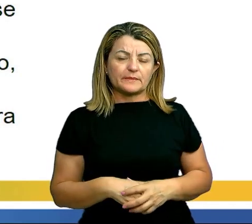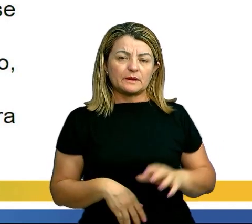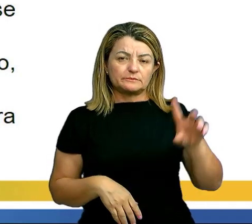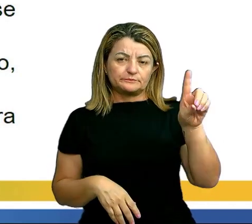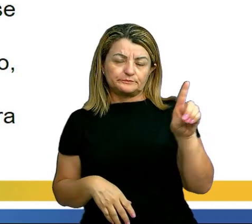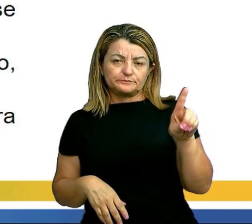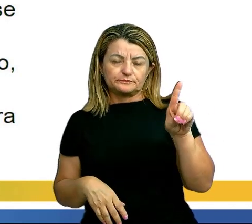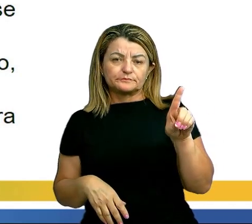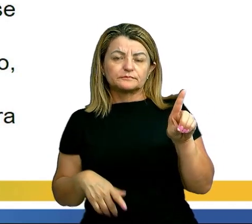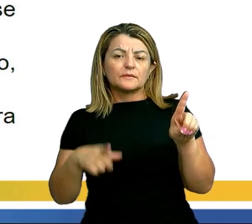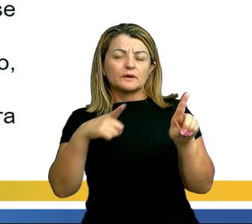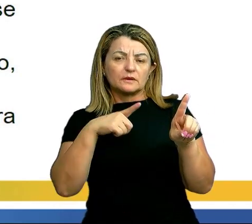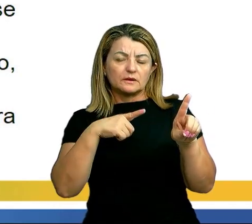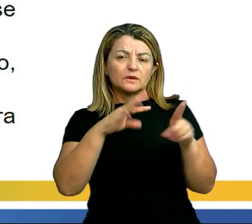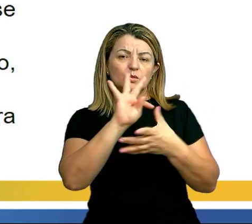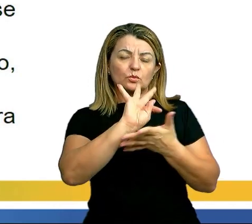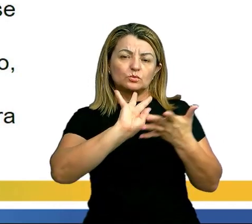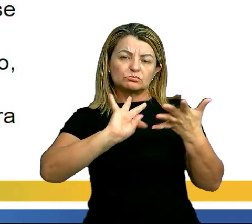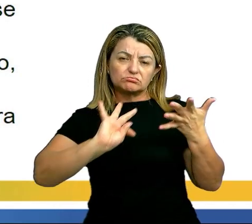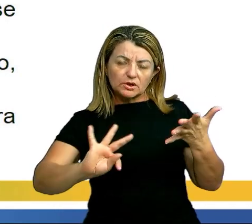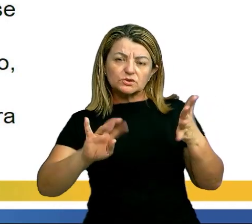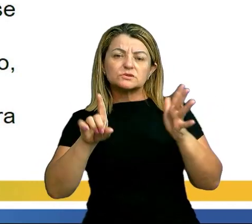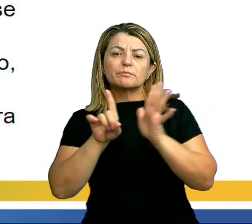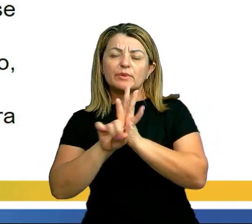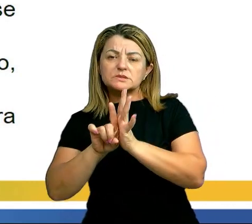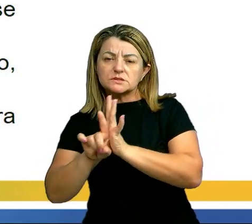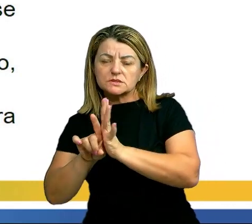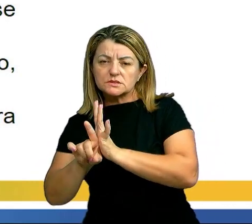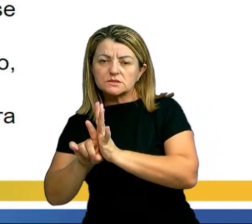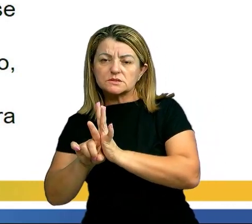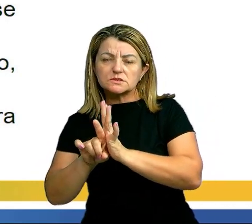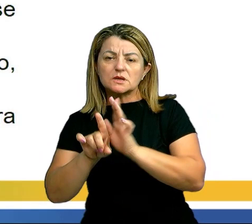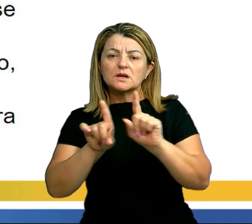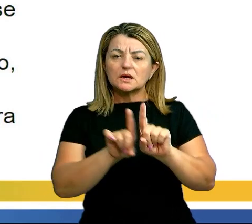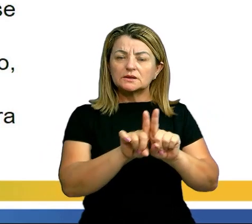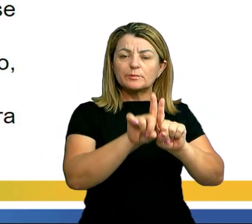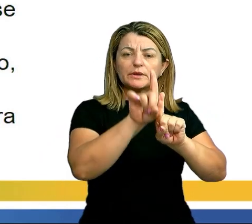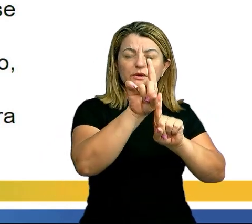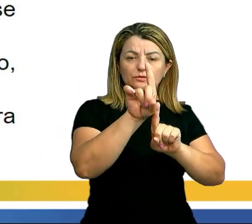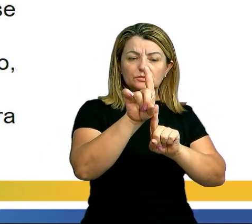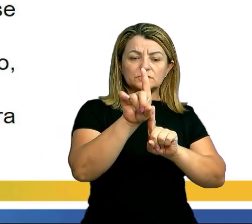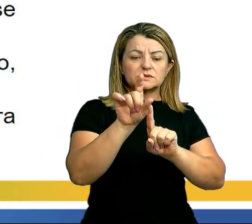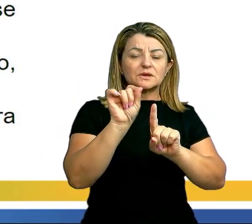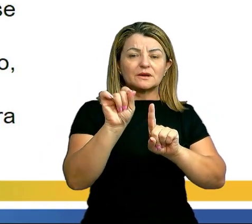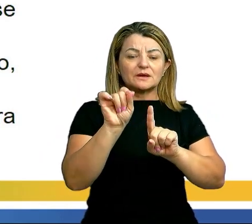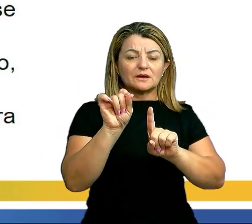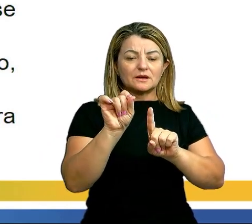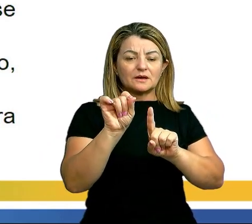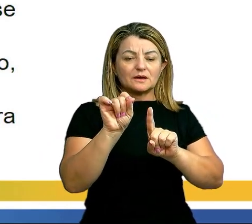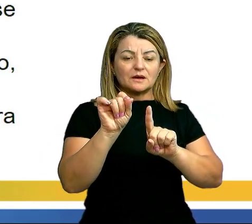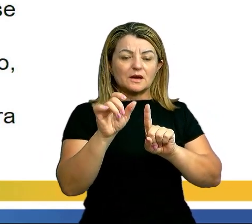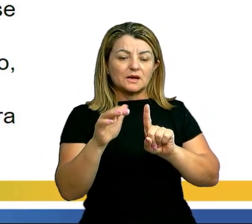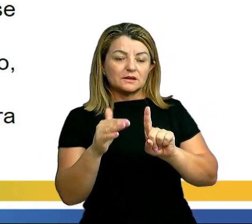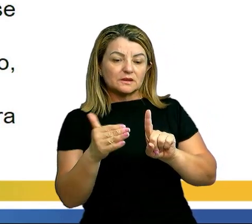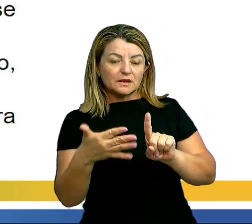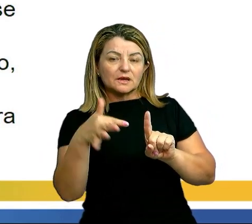Letra D. Trata-se de um texto de cunho científico e, portanto, apresenta a temperatura em graus Fahrenheit. Como a gente